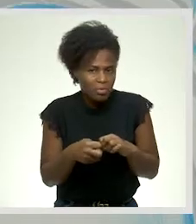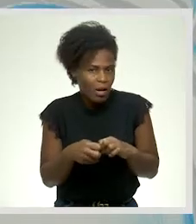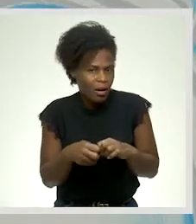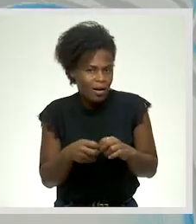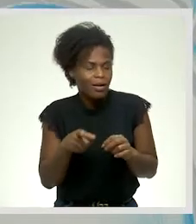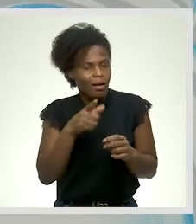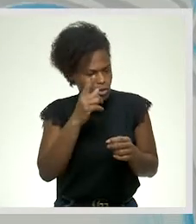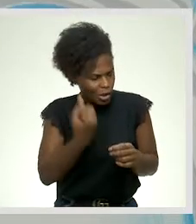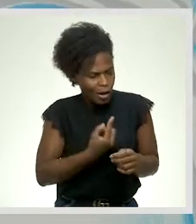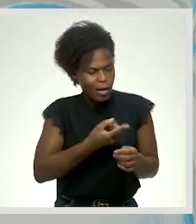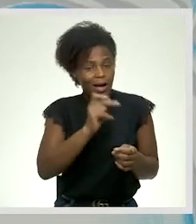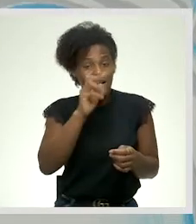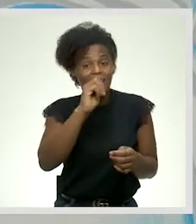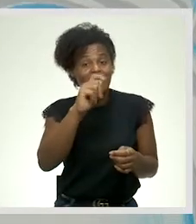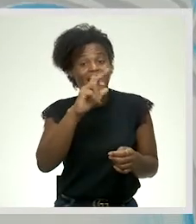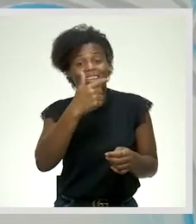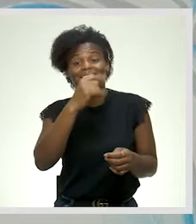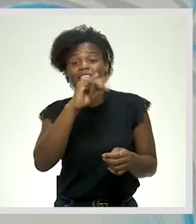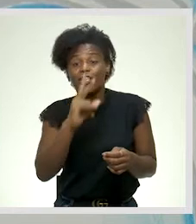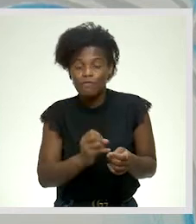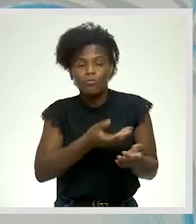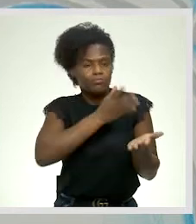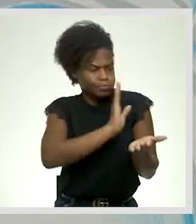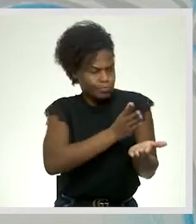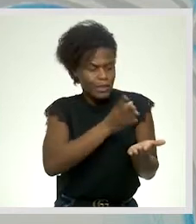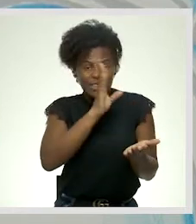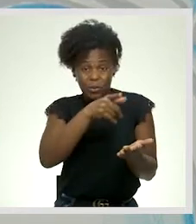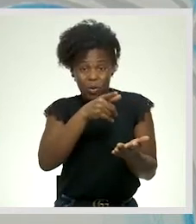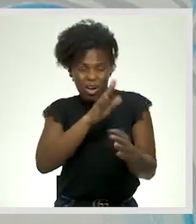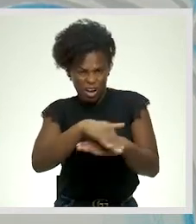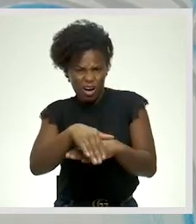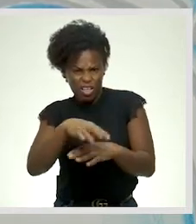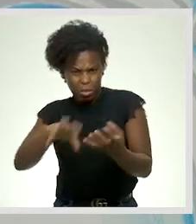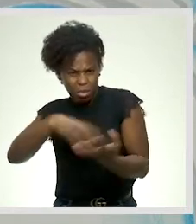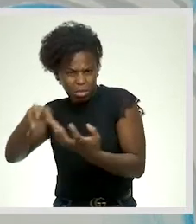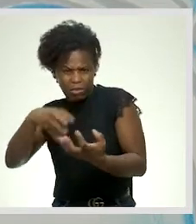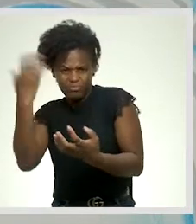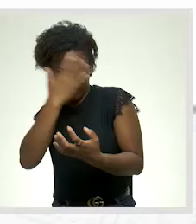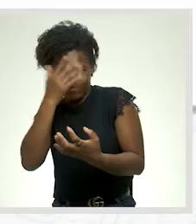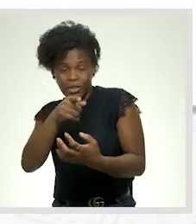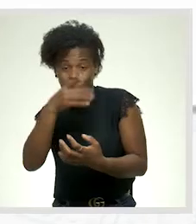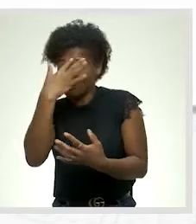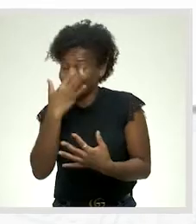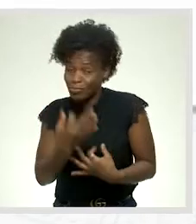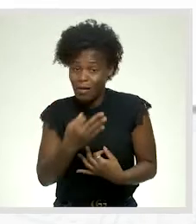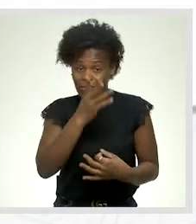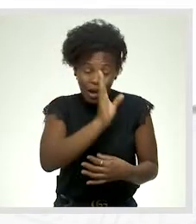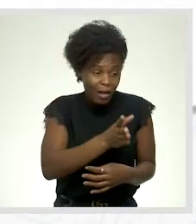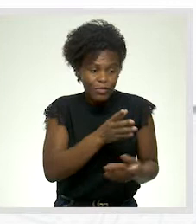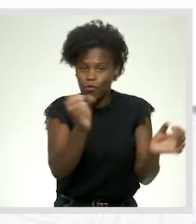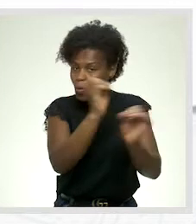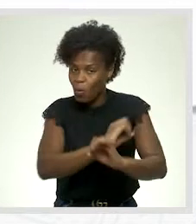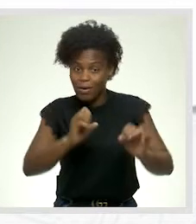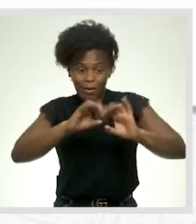ser assertivo. Se você está a causar constrangimentos, é porque você não está sendo assertivo. E, neste caso, você